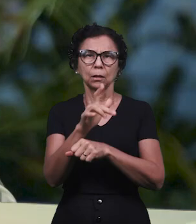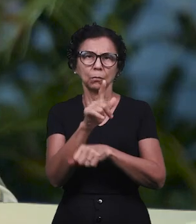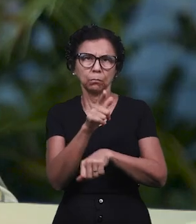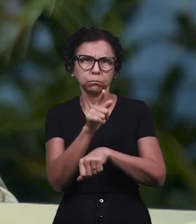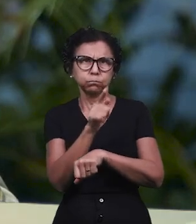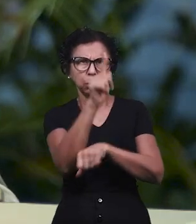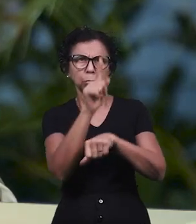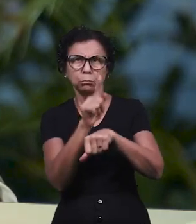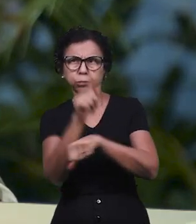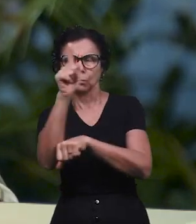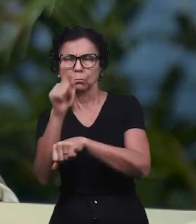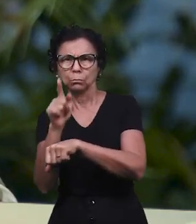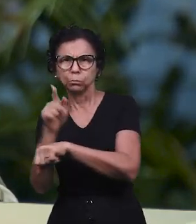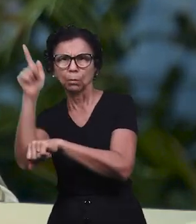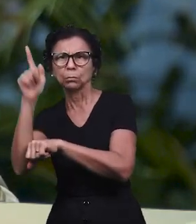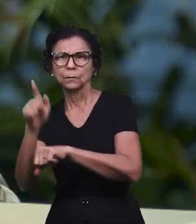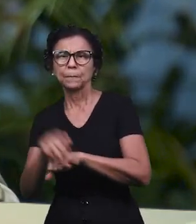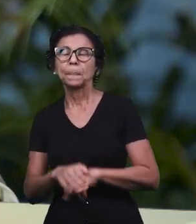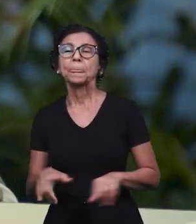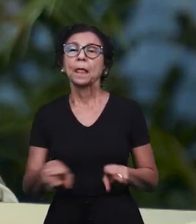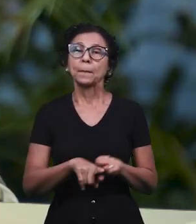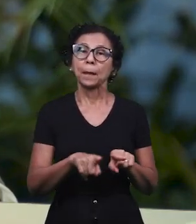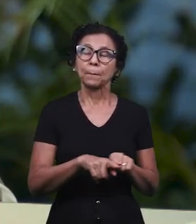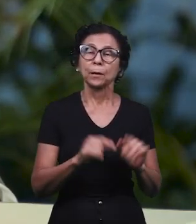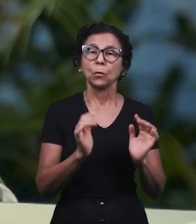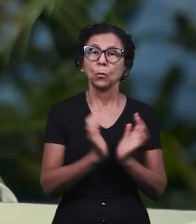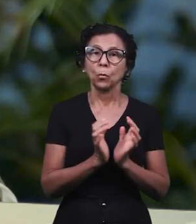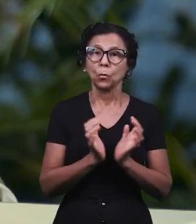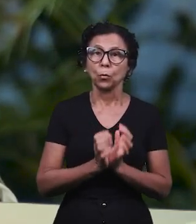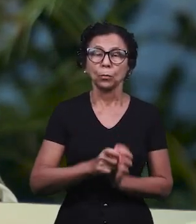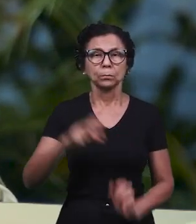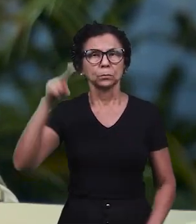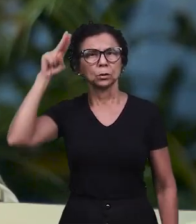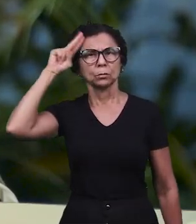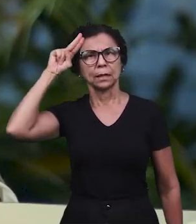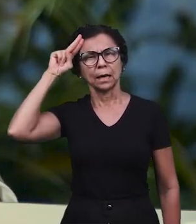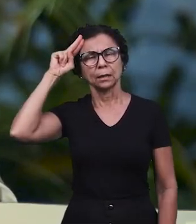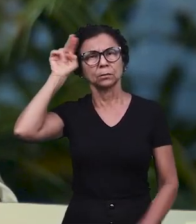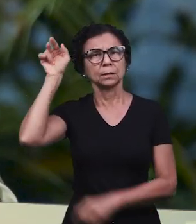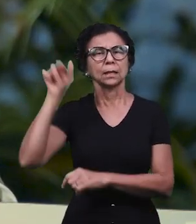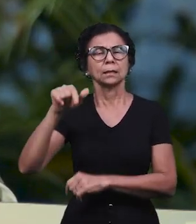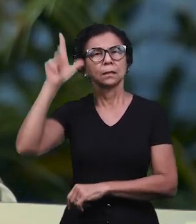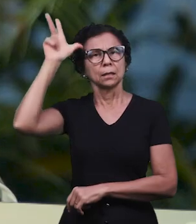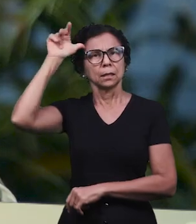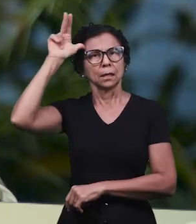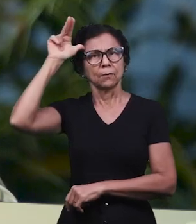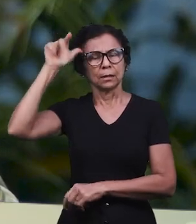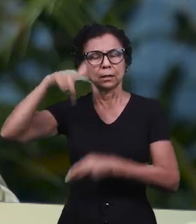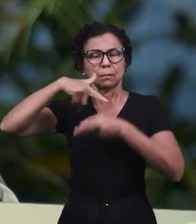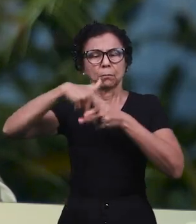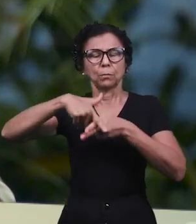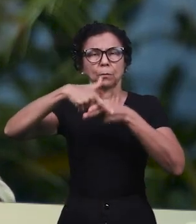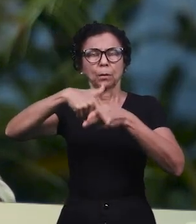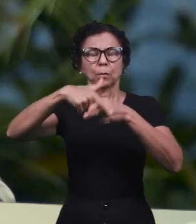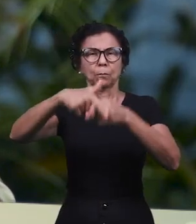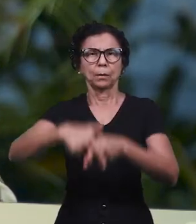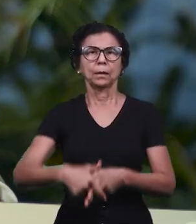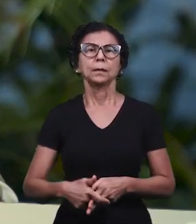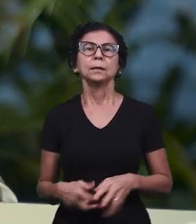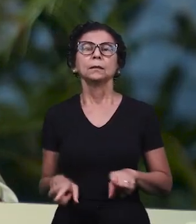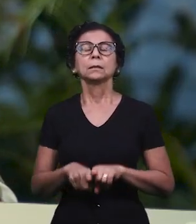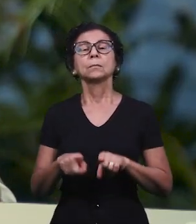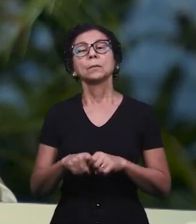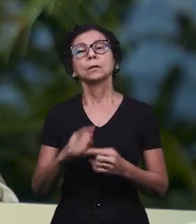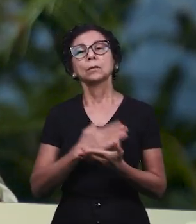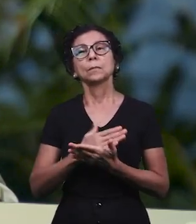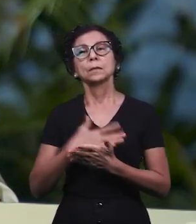arma de cavalaria esperavam. E nós teremos aí em breve também o Exército autorizando, nós vamos iniciar um processo